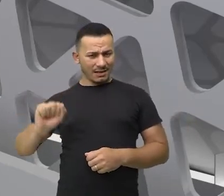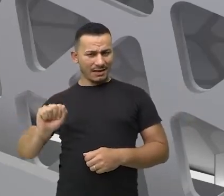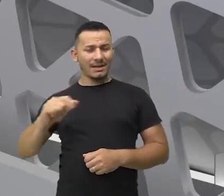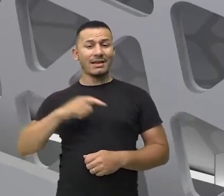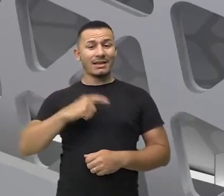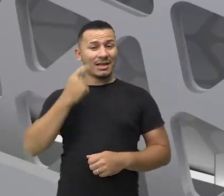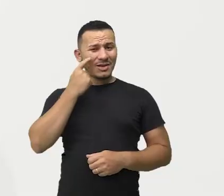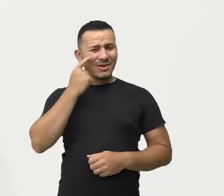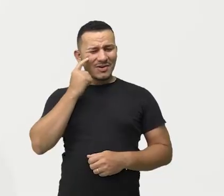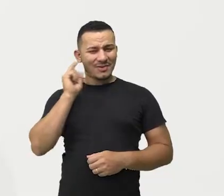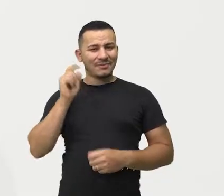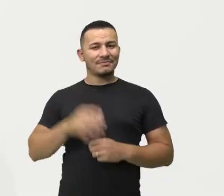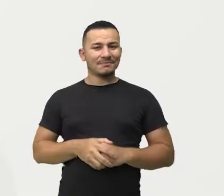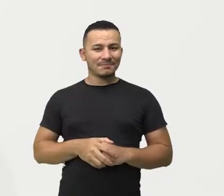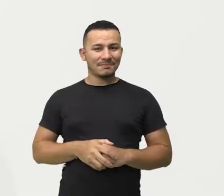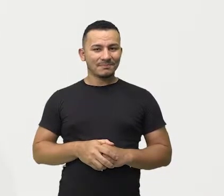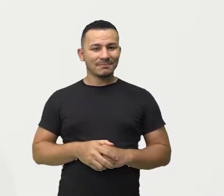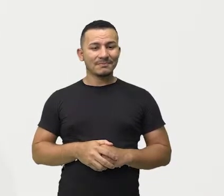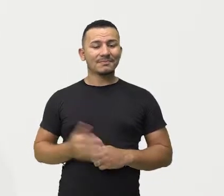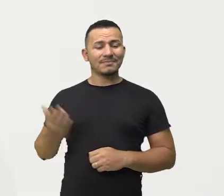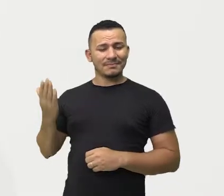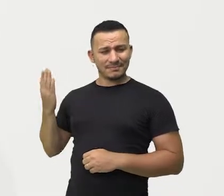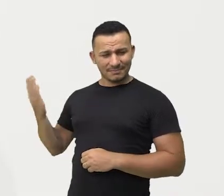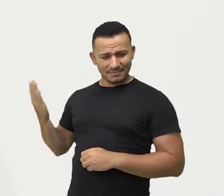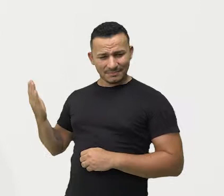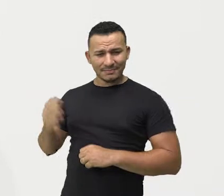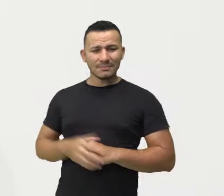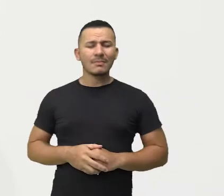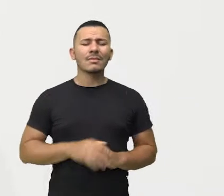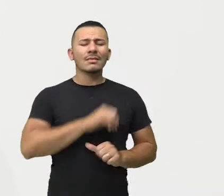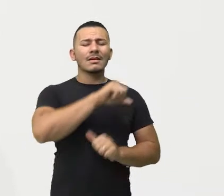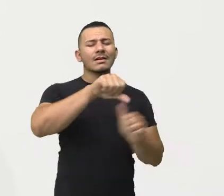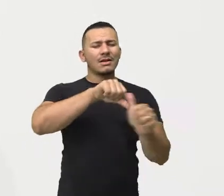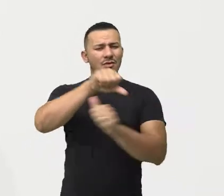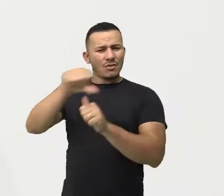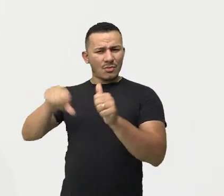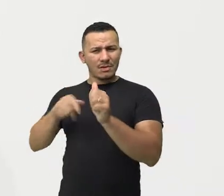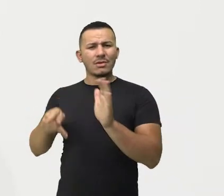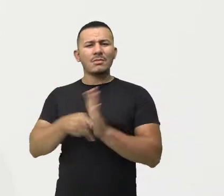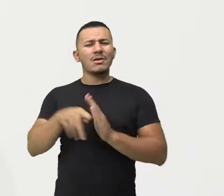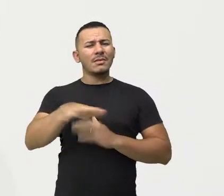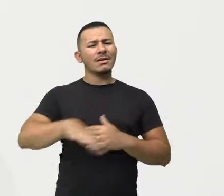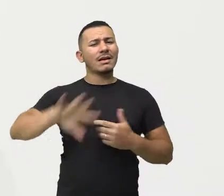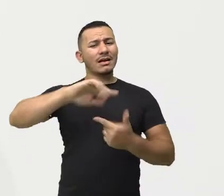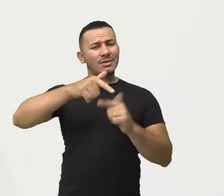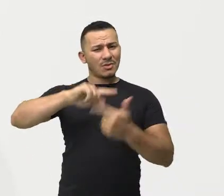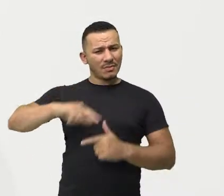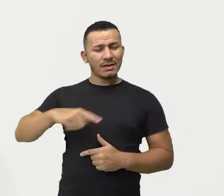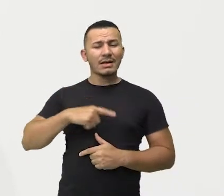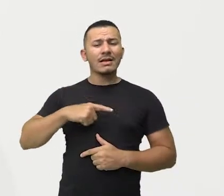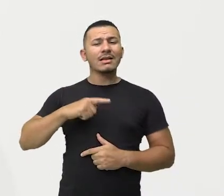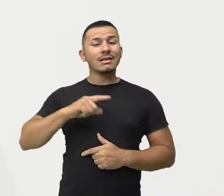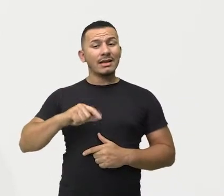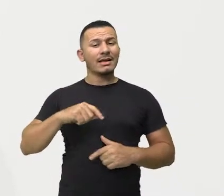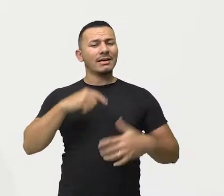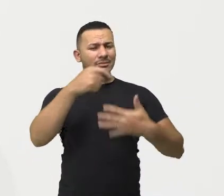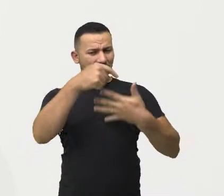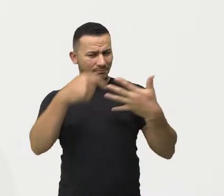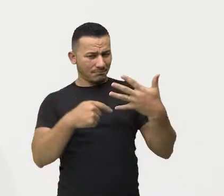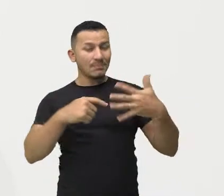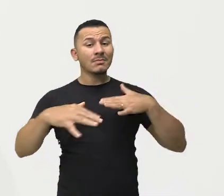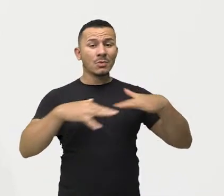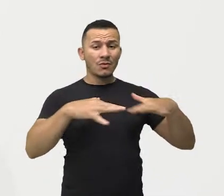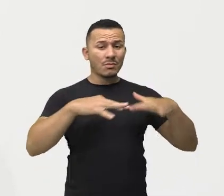Me segue! Relembrando, transformações geométricas são movimentos